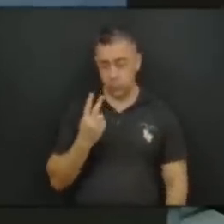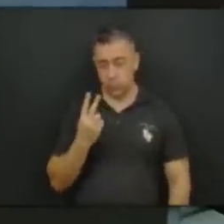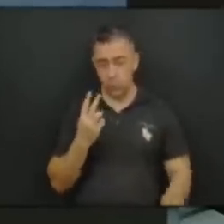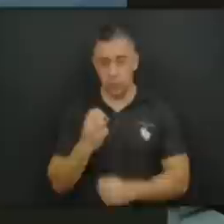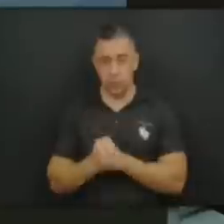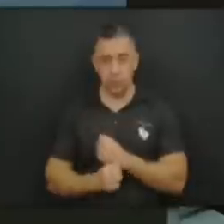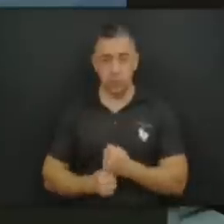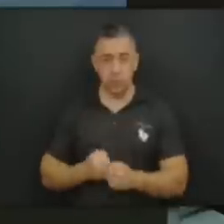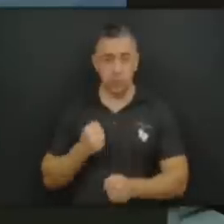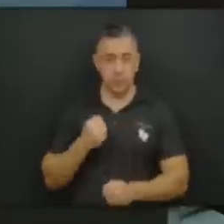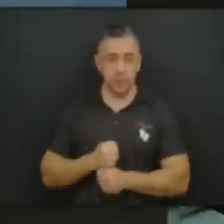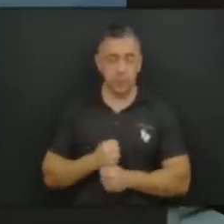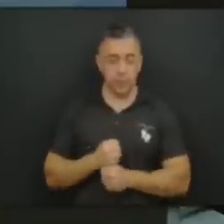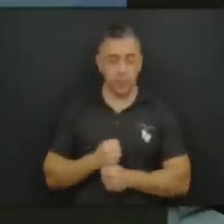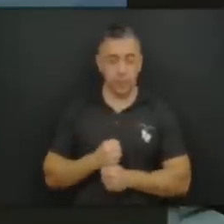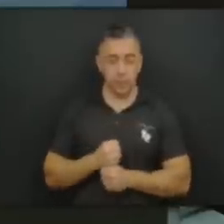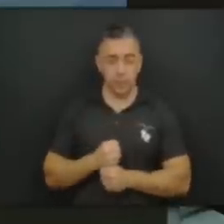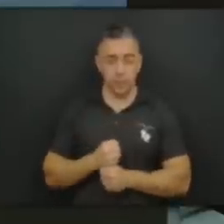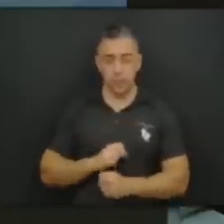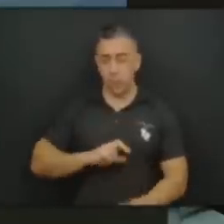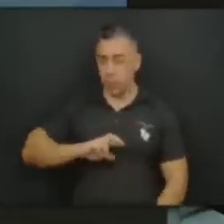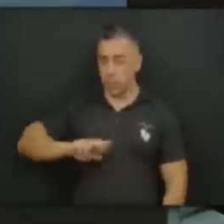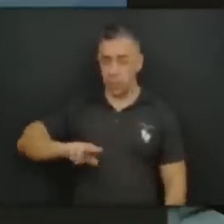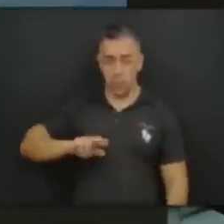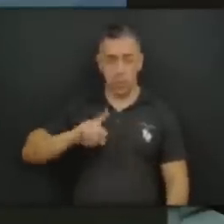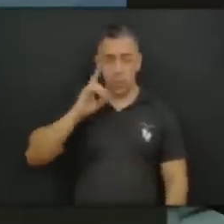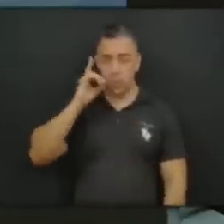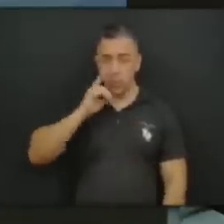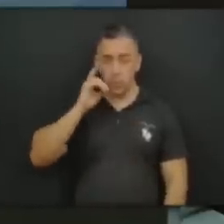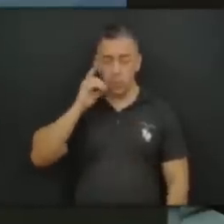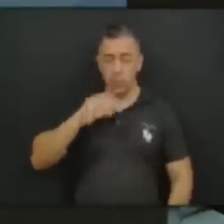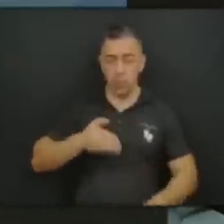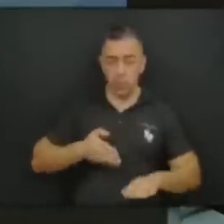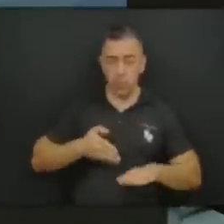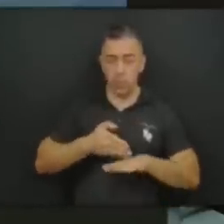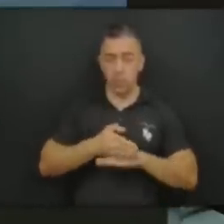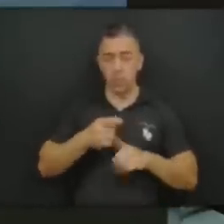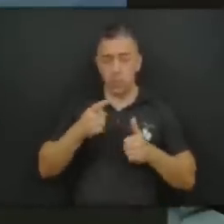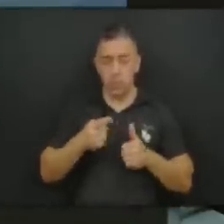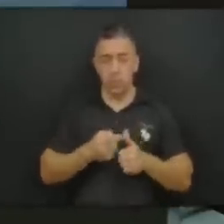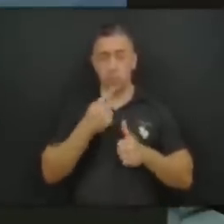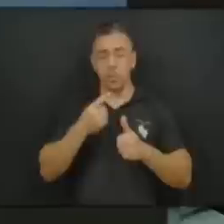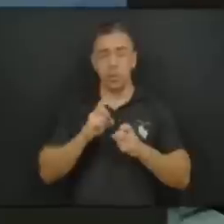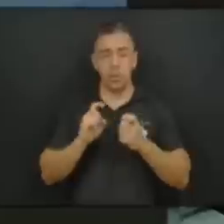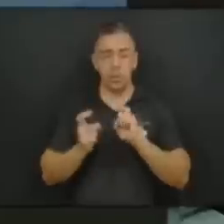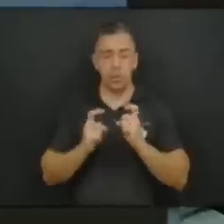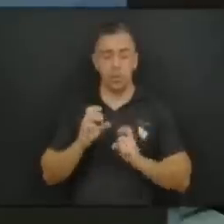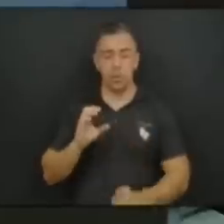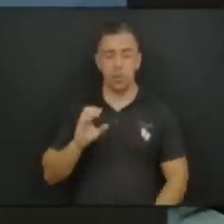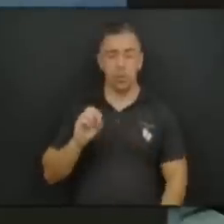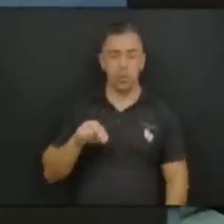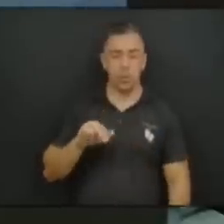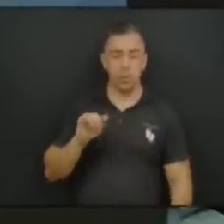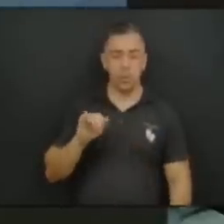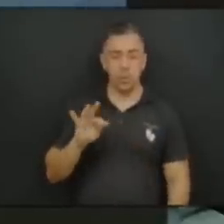anos e eu não era Deputado quando eu participei da primeira reunião do político